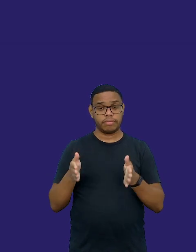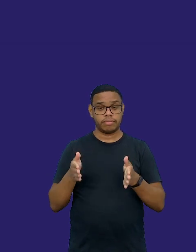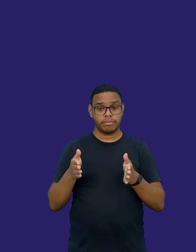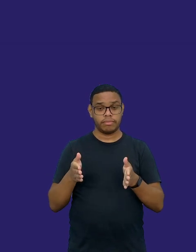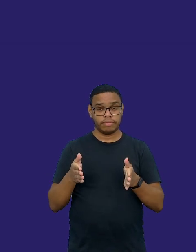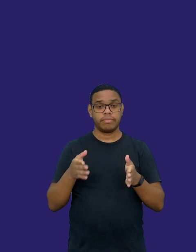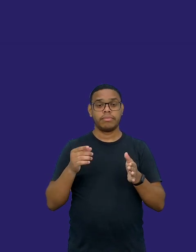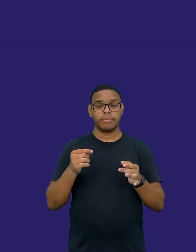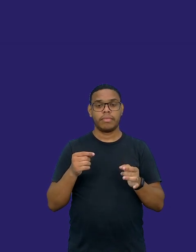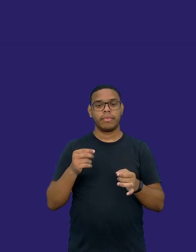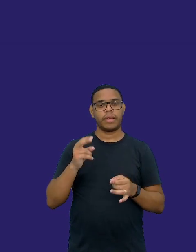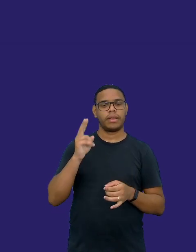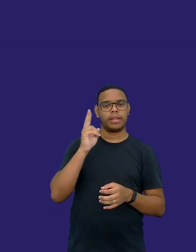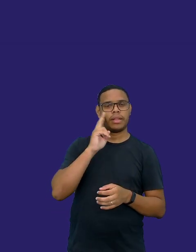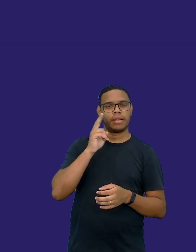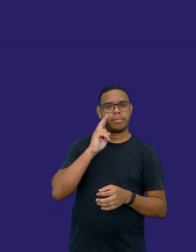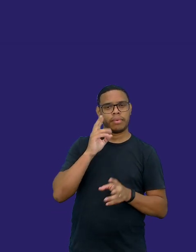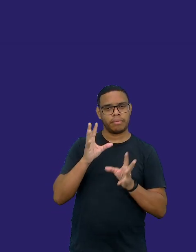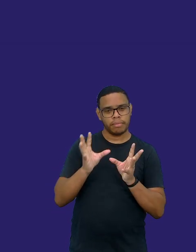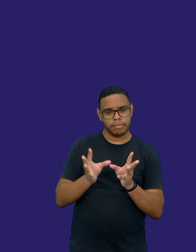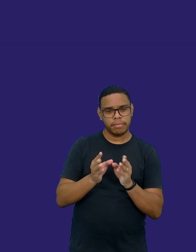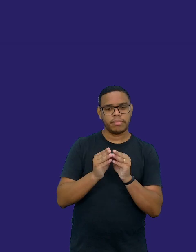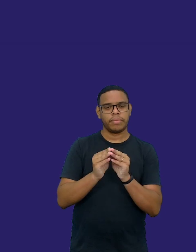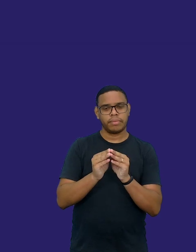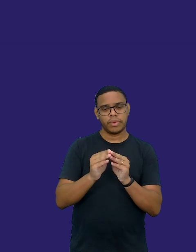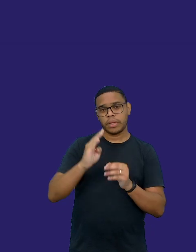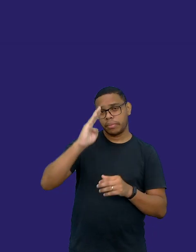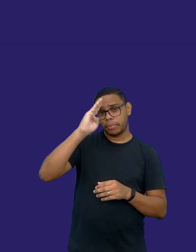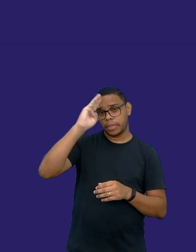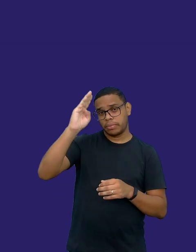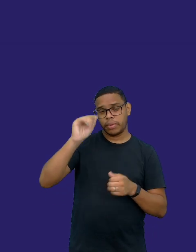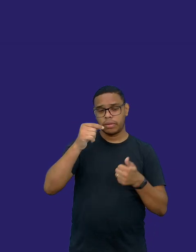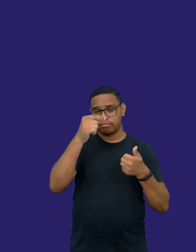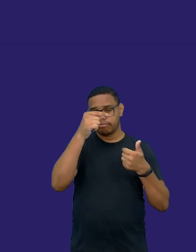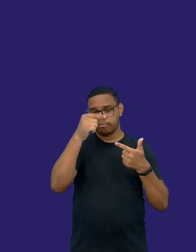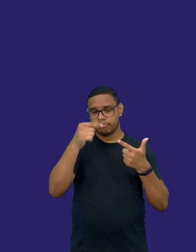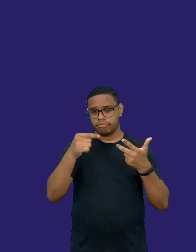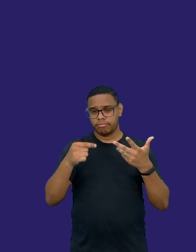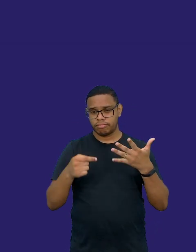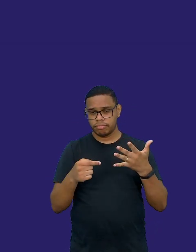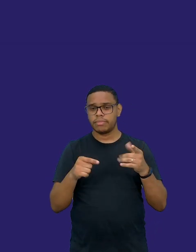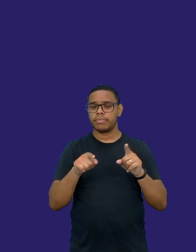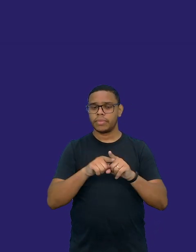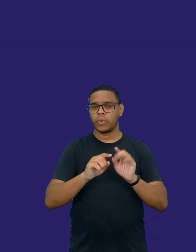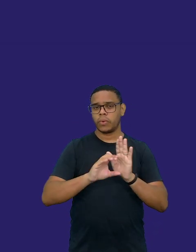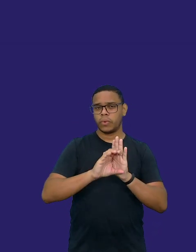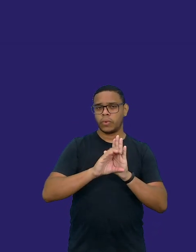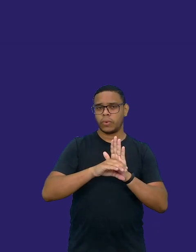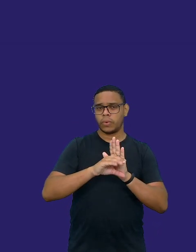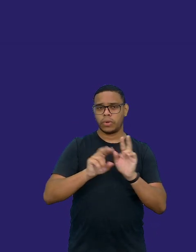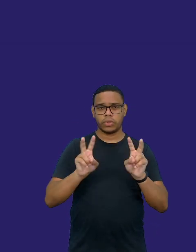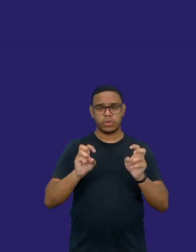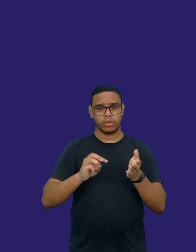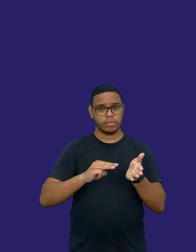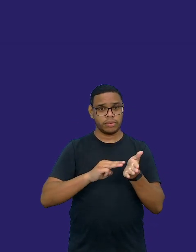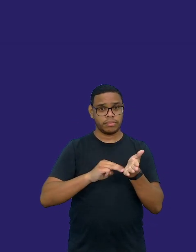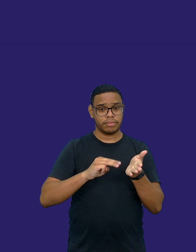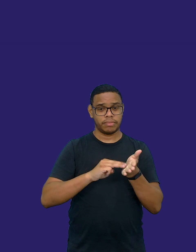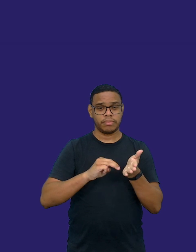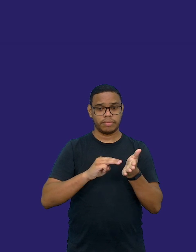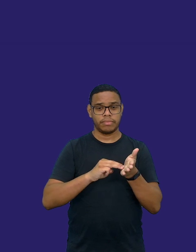que é retomar brevemente as principais ideias e conceitos sobre a